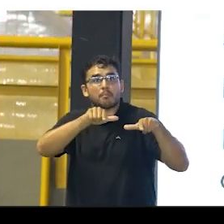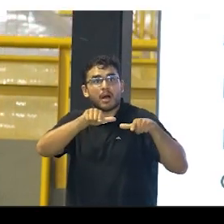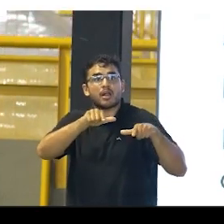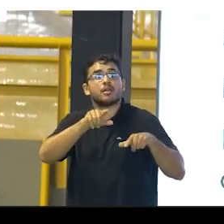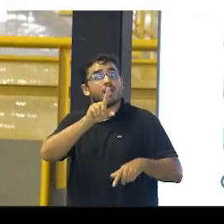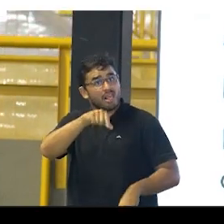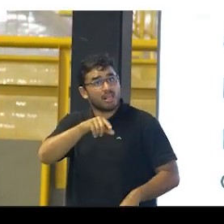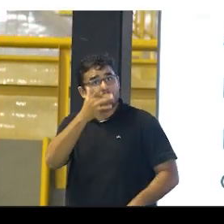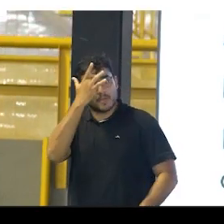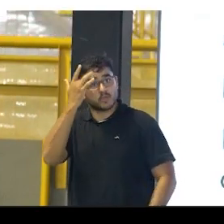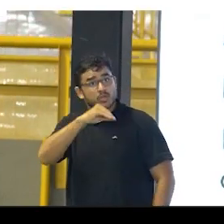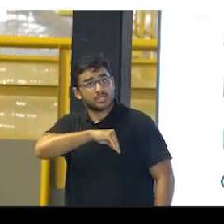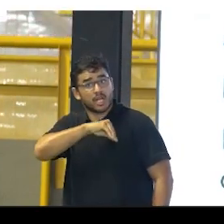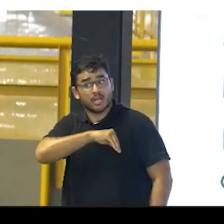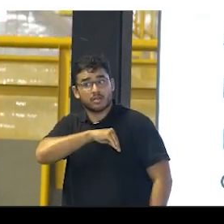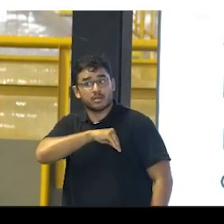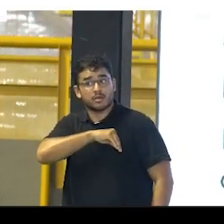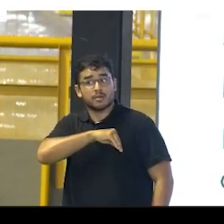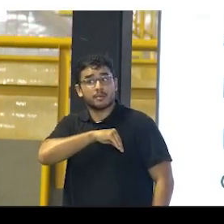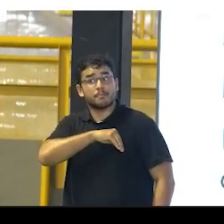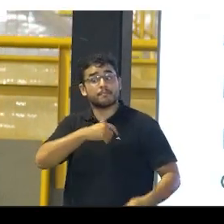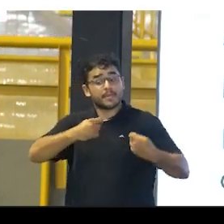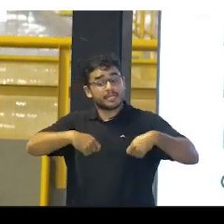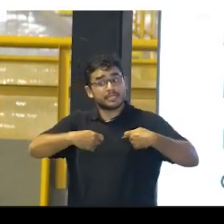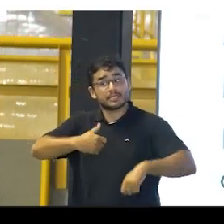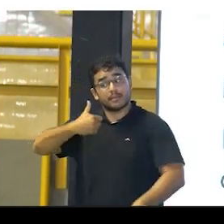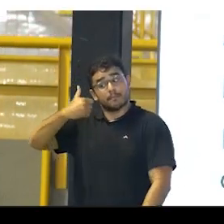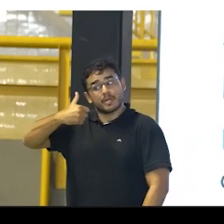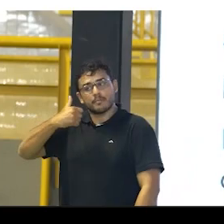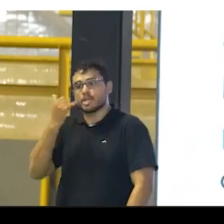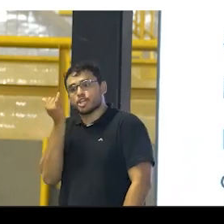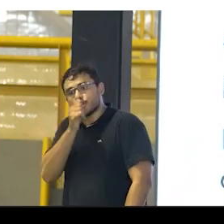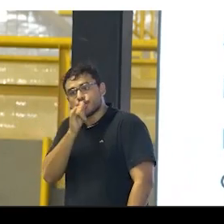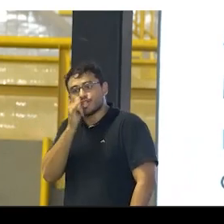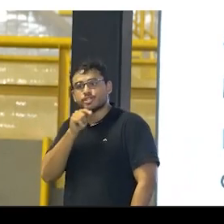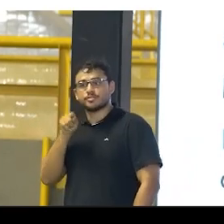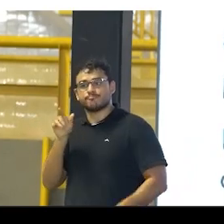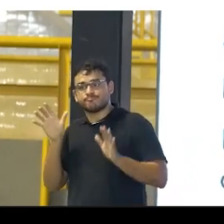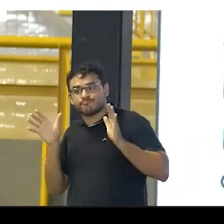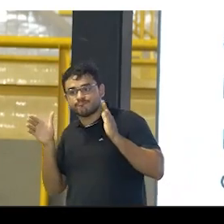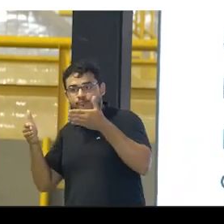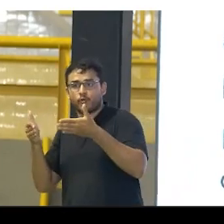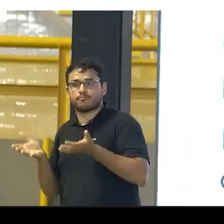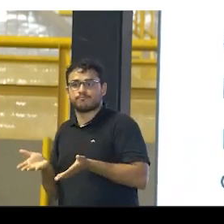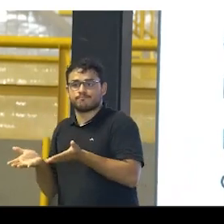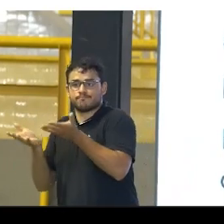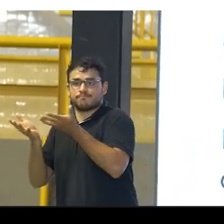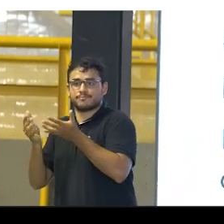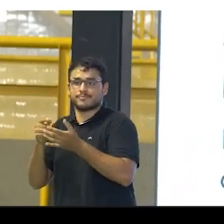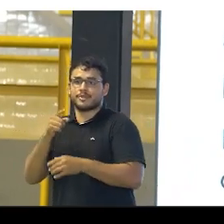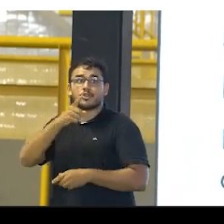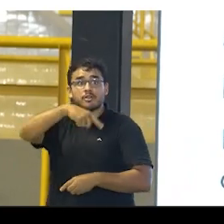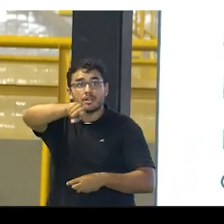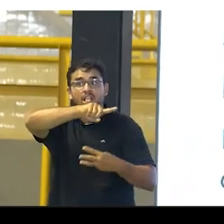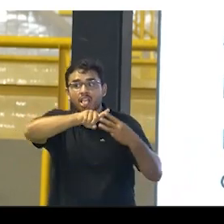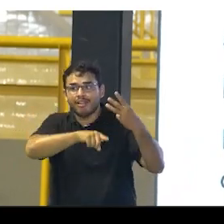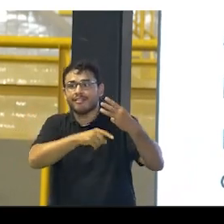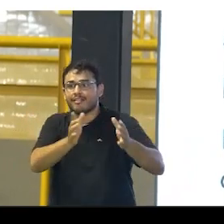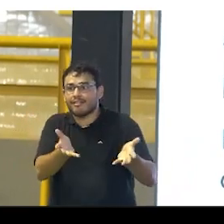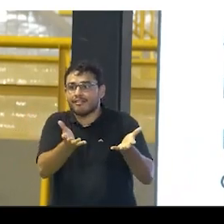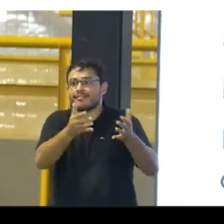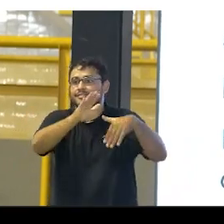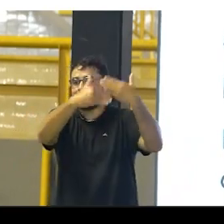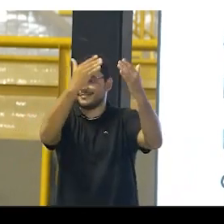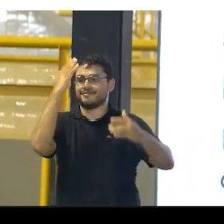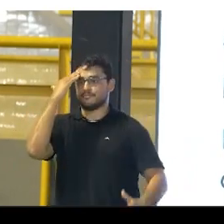que priorizar o setor econômico. Quem tem que ser penalizado é, infelizmente, o setor